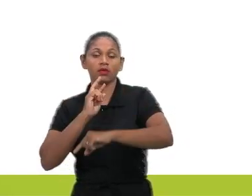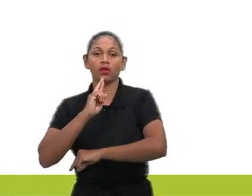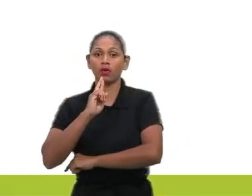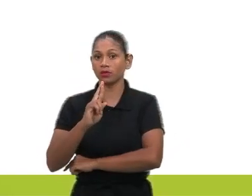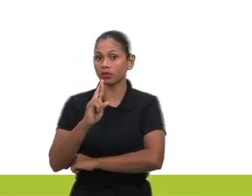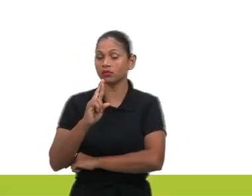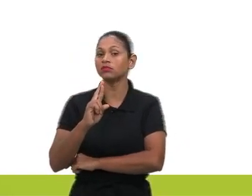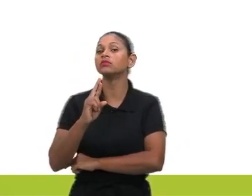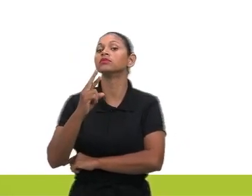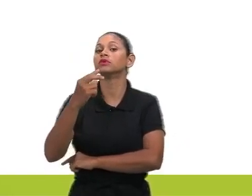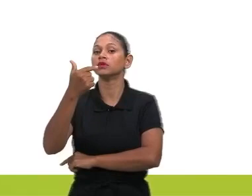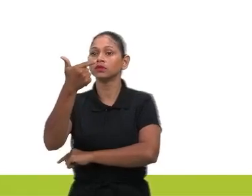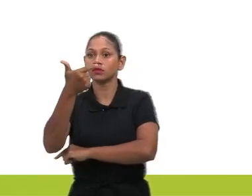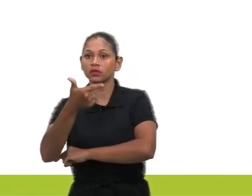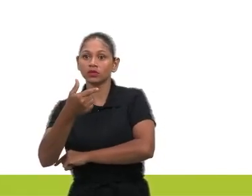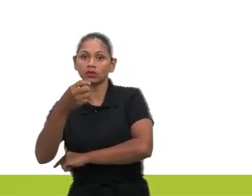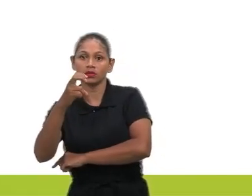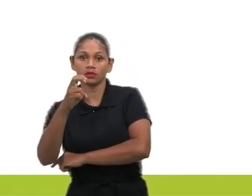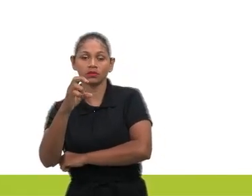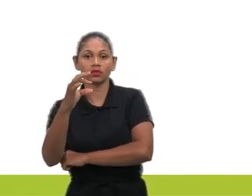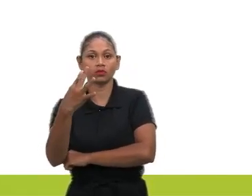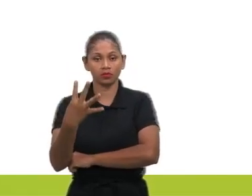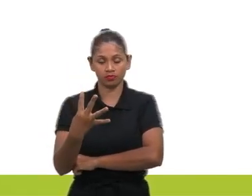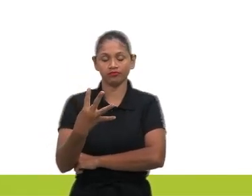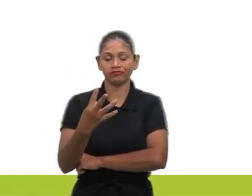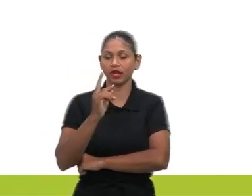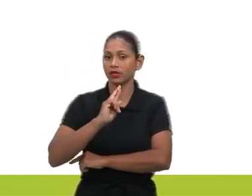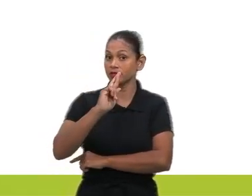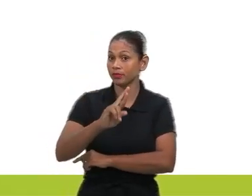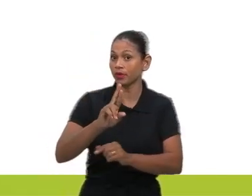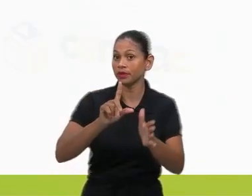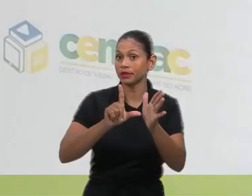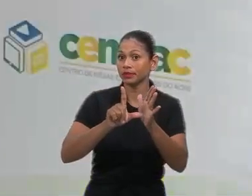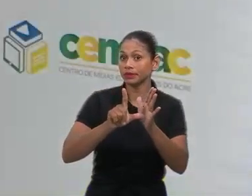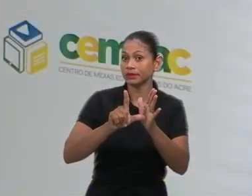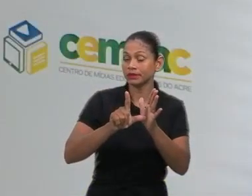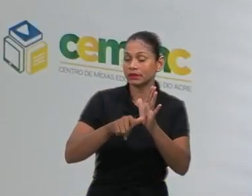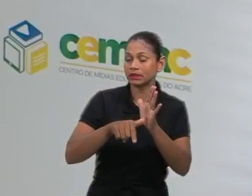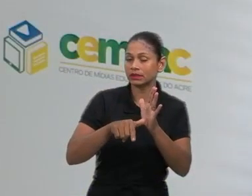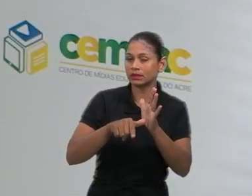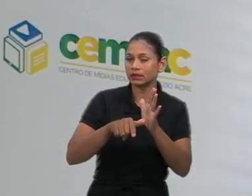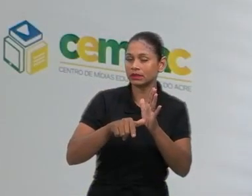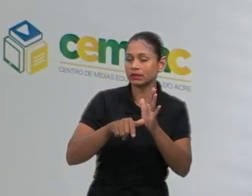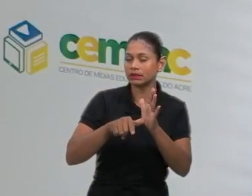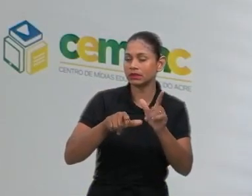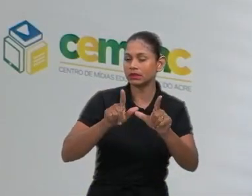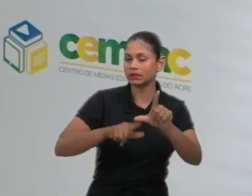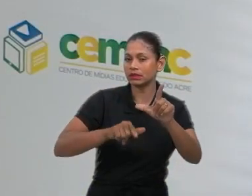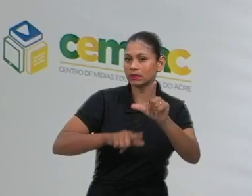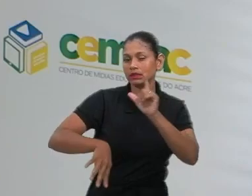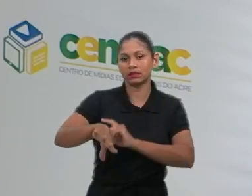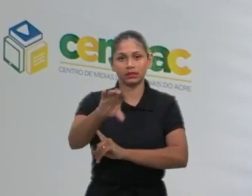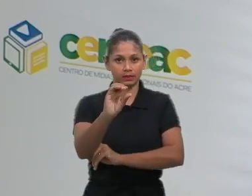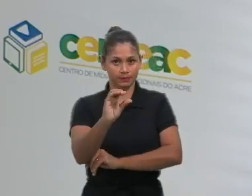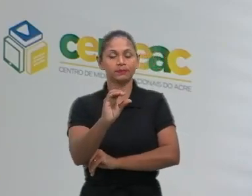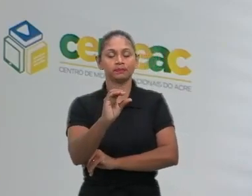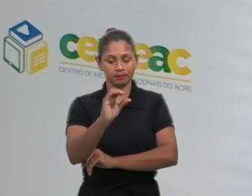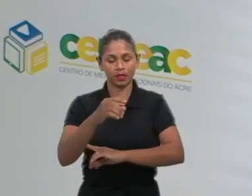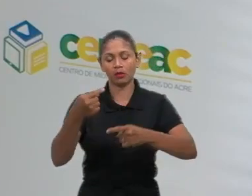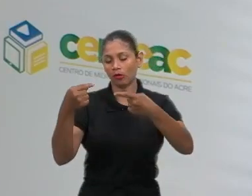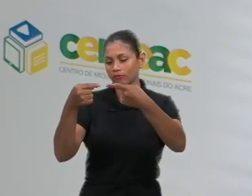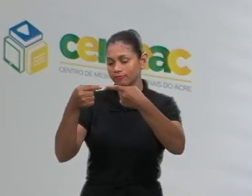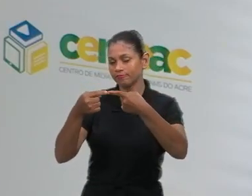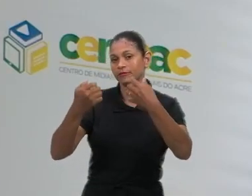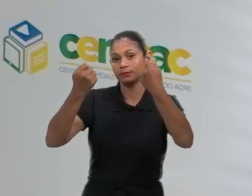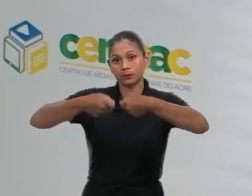resposta 254, a alternativa letra C, gabarito letra C. Questão que envolve um pouco de combinação e você precisa